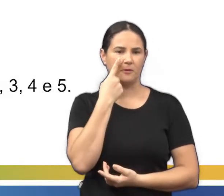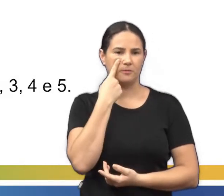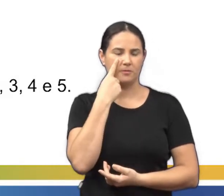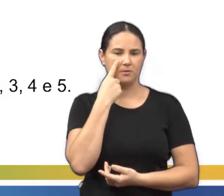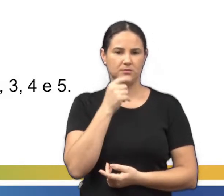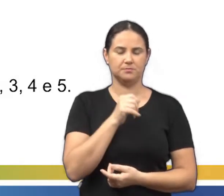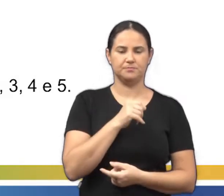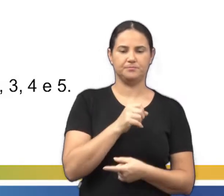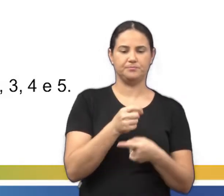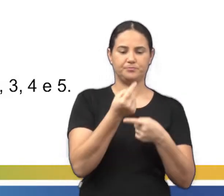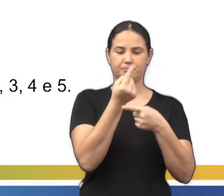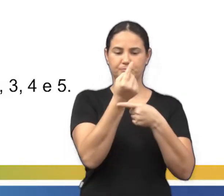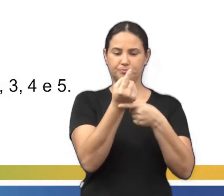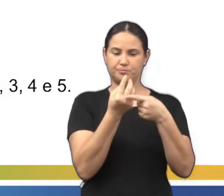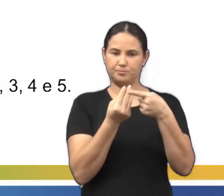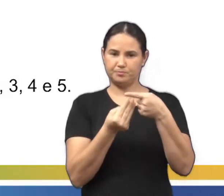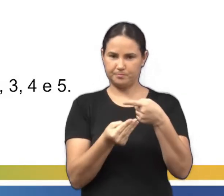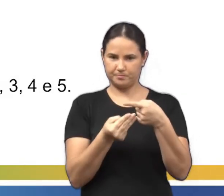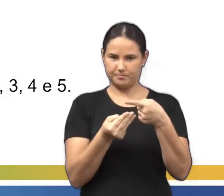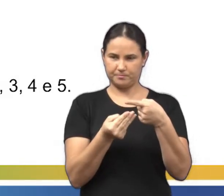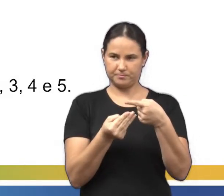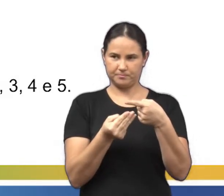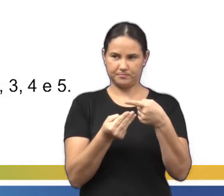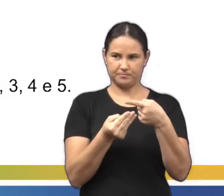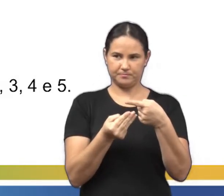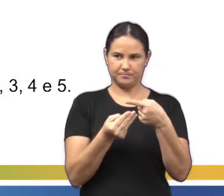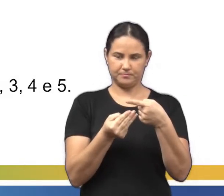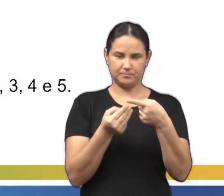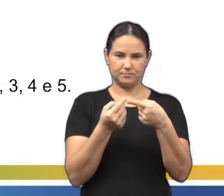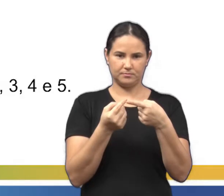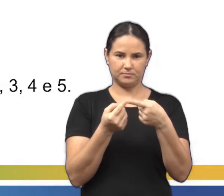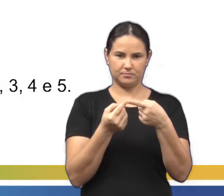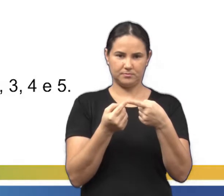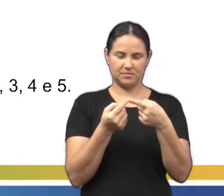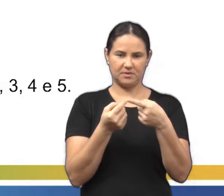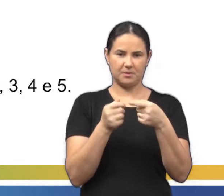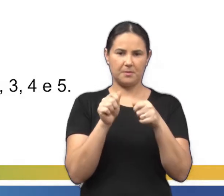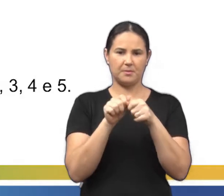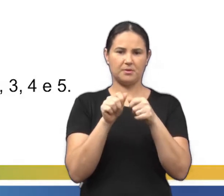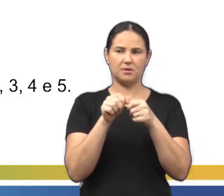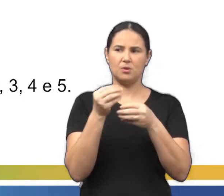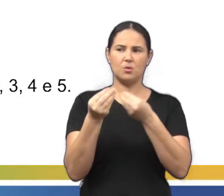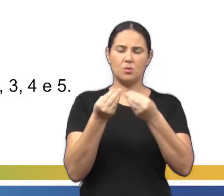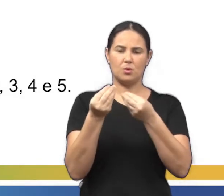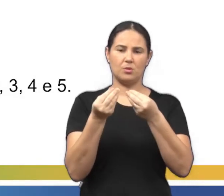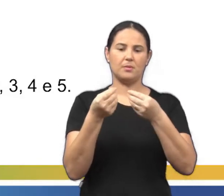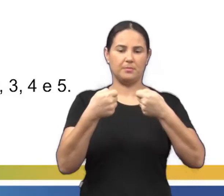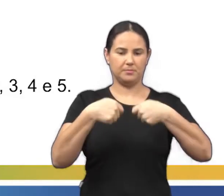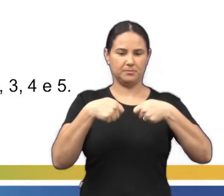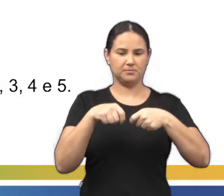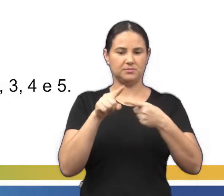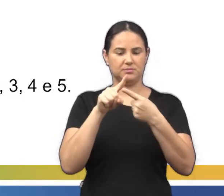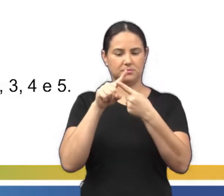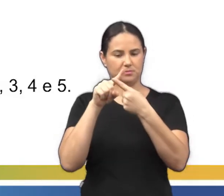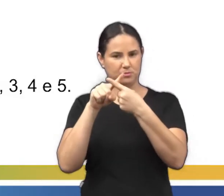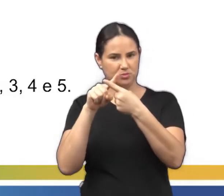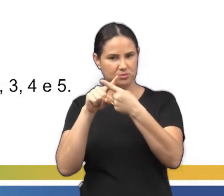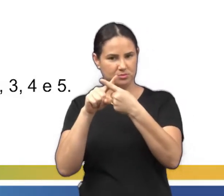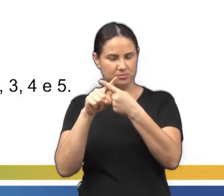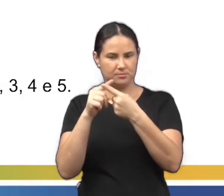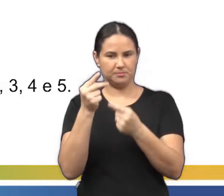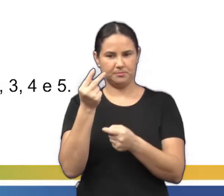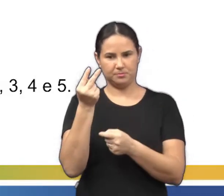1/3, tá? Para fazer isso, a gente vai multiplicar em cima e embaixo primeiro por